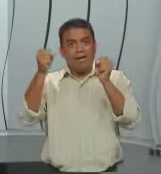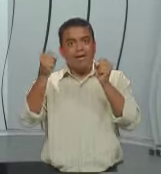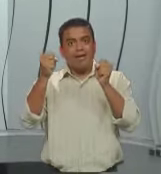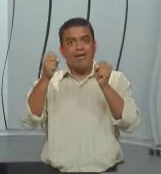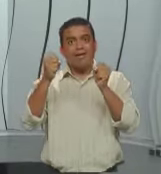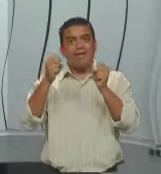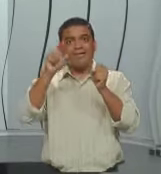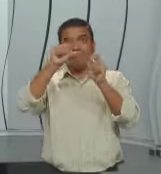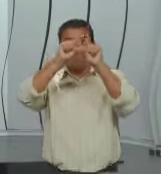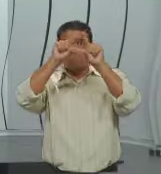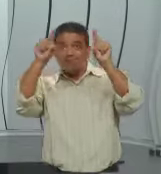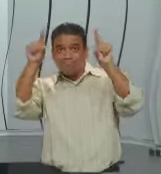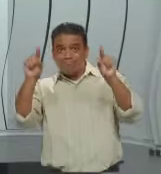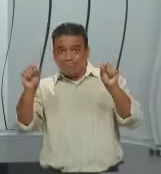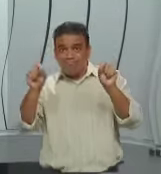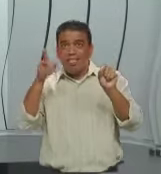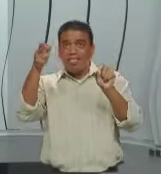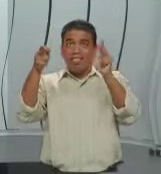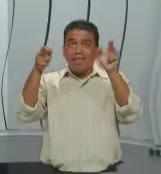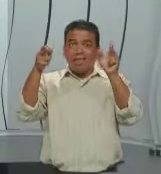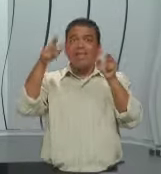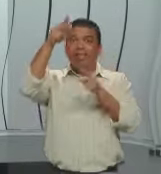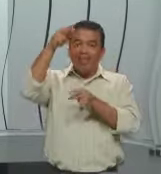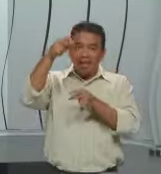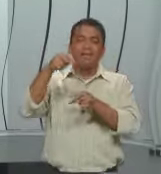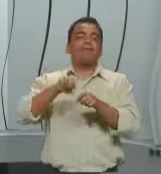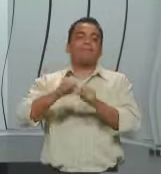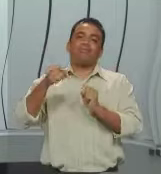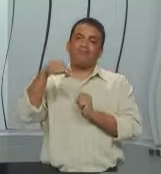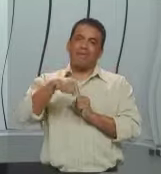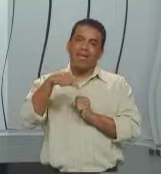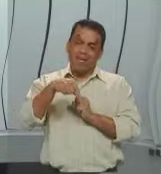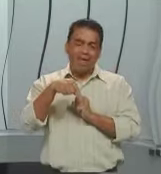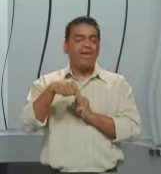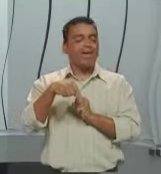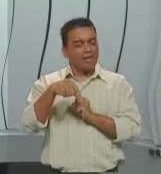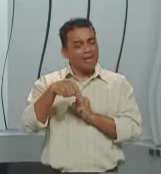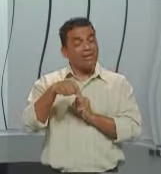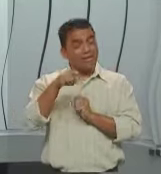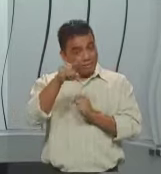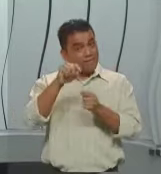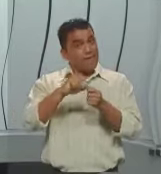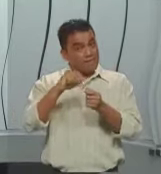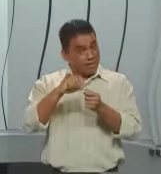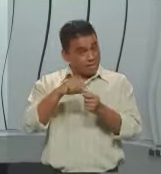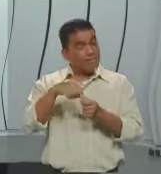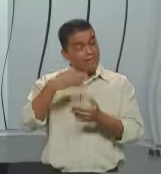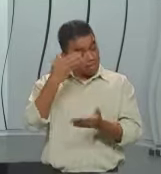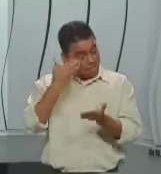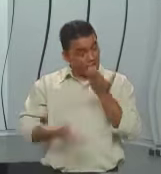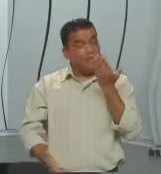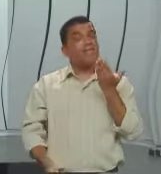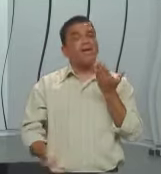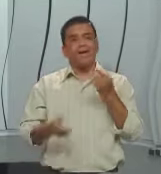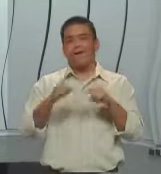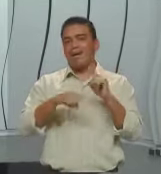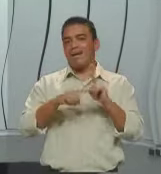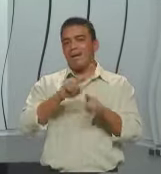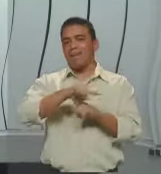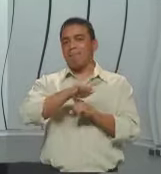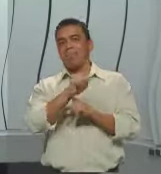meu circuito, eu vou queimar o equipamento. É bem didático, né, gente? Se você fizer isso errado, vai perder o equipamento. Eu